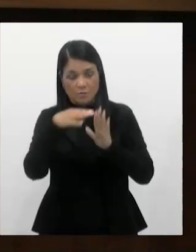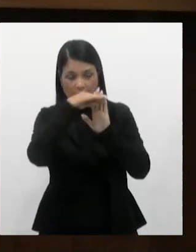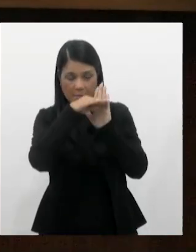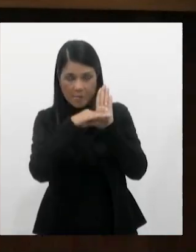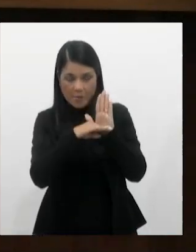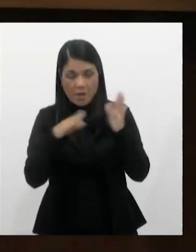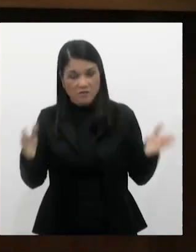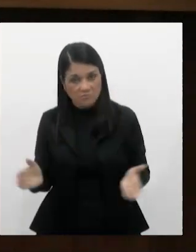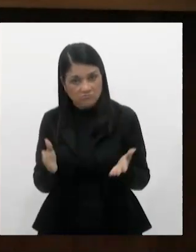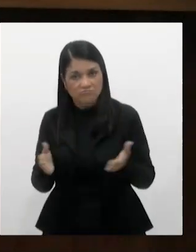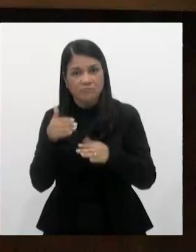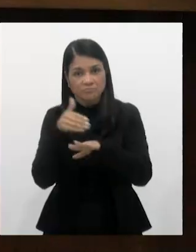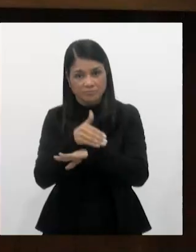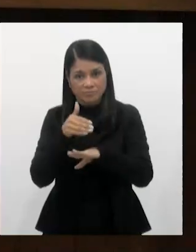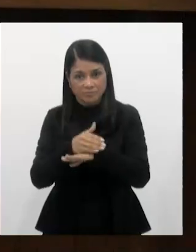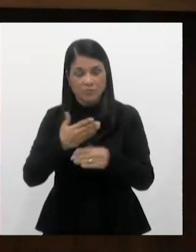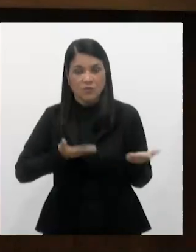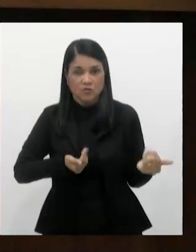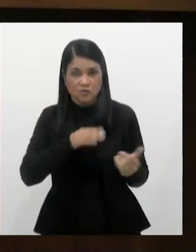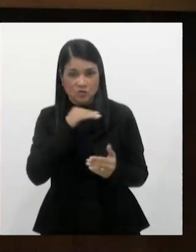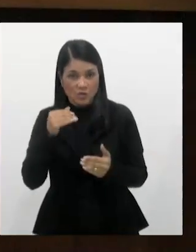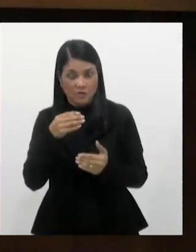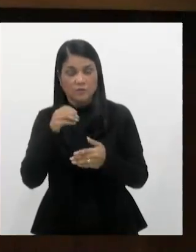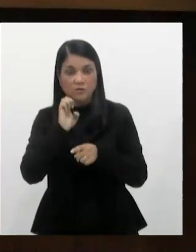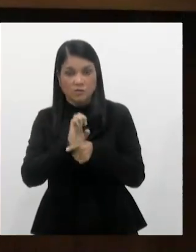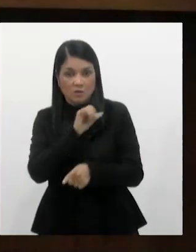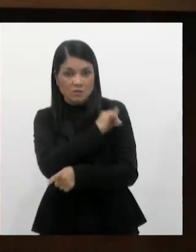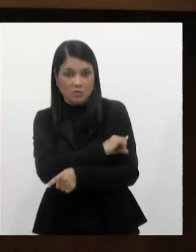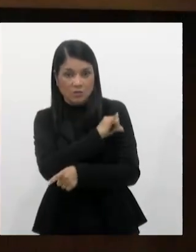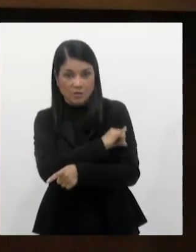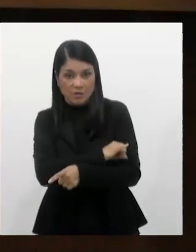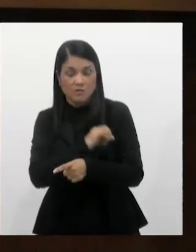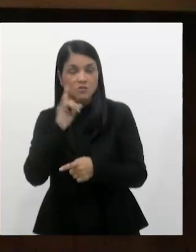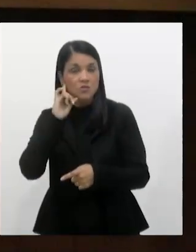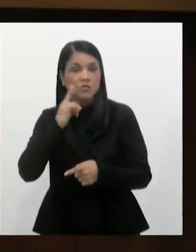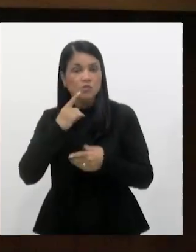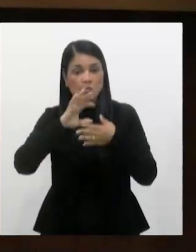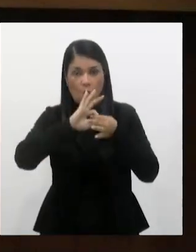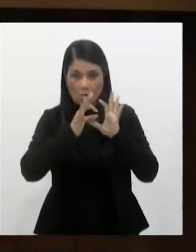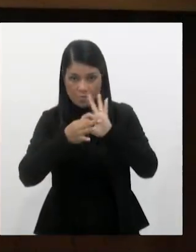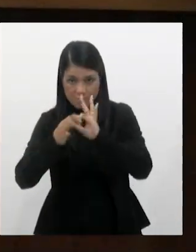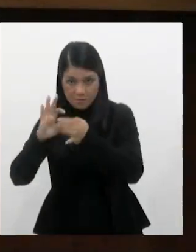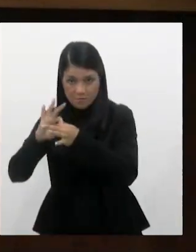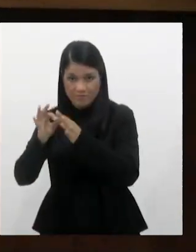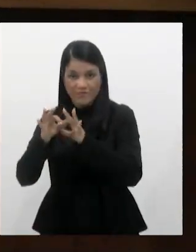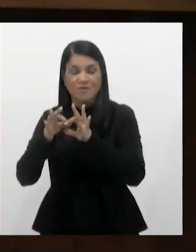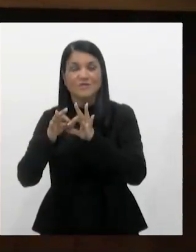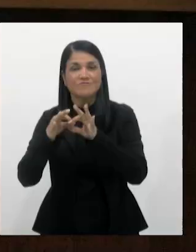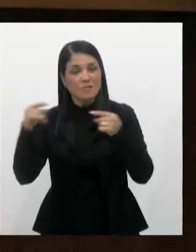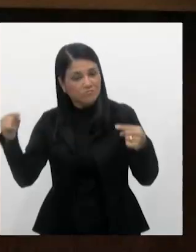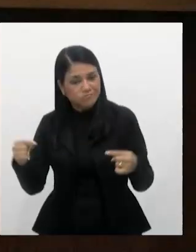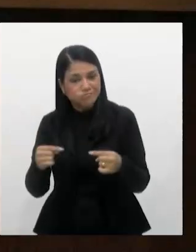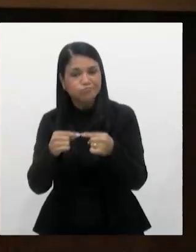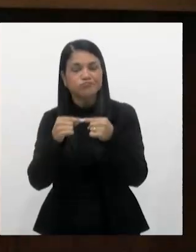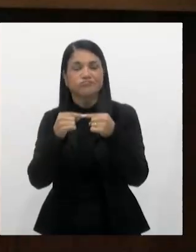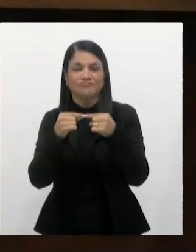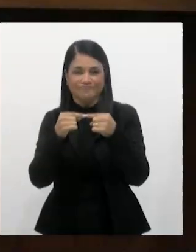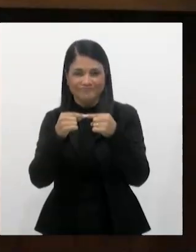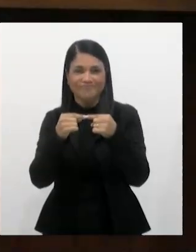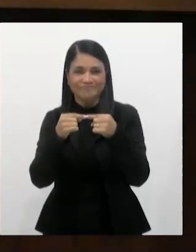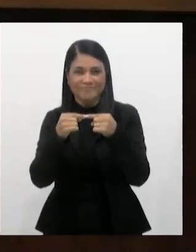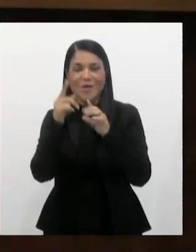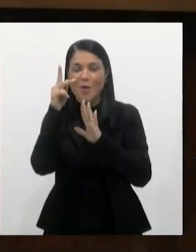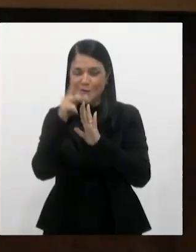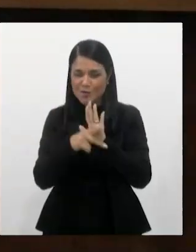de Incentivo à Participação de Jovens do Estado do Rio de Janeiro nas Surdo-Olimpíadas, que vai ao encontro de tudo isso que eu falei e desse